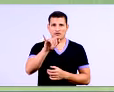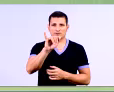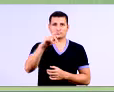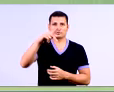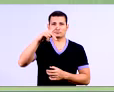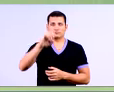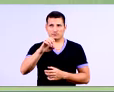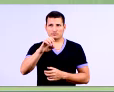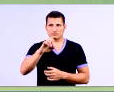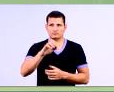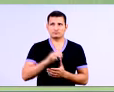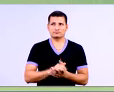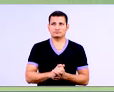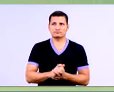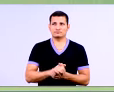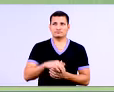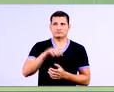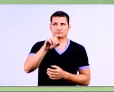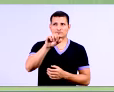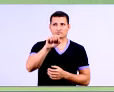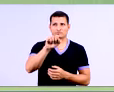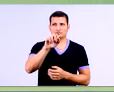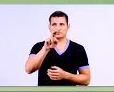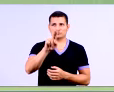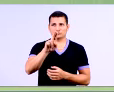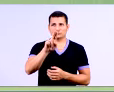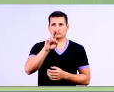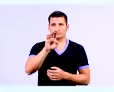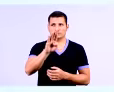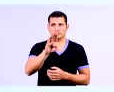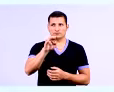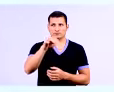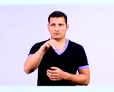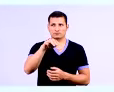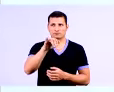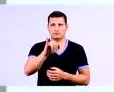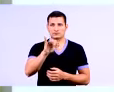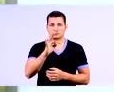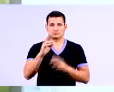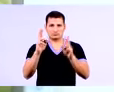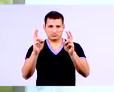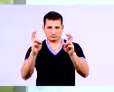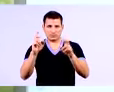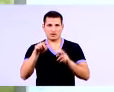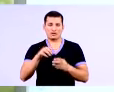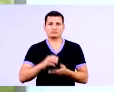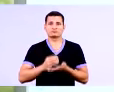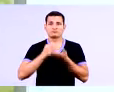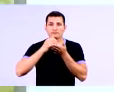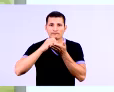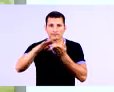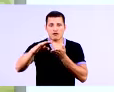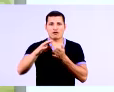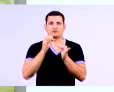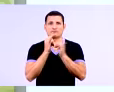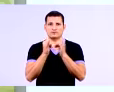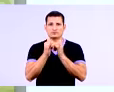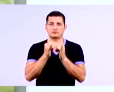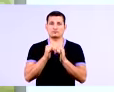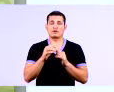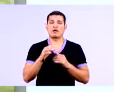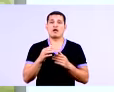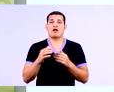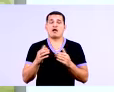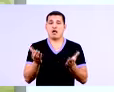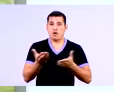que é do inglês submeter, enviar a informação. Agora, um tópico importante nessa formação,